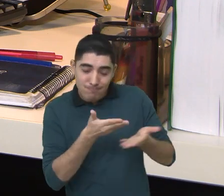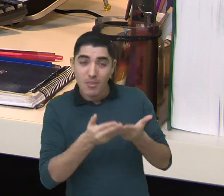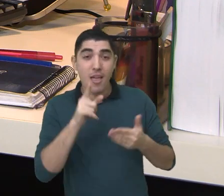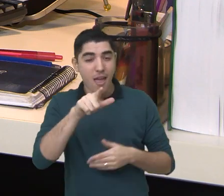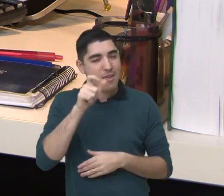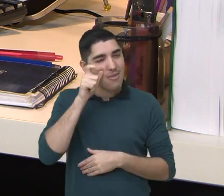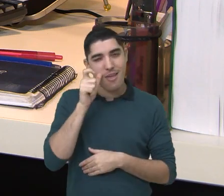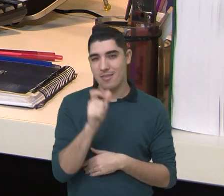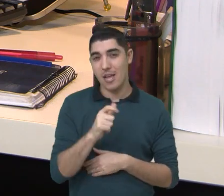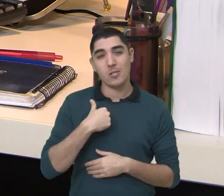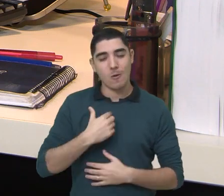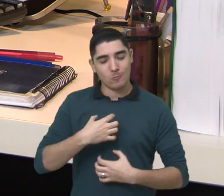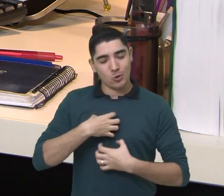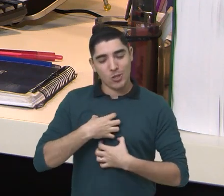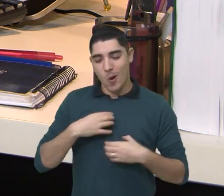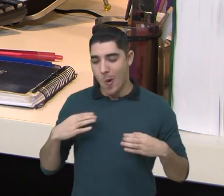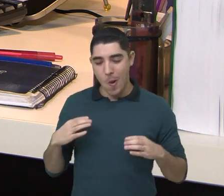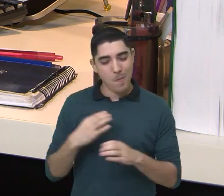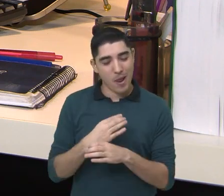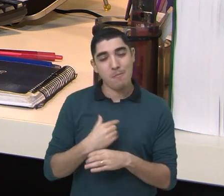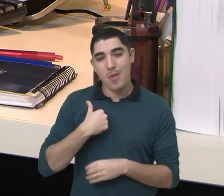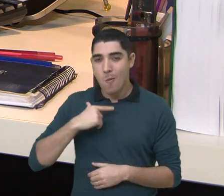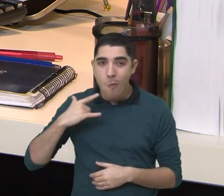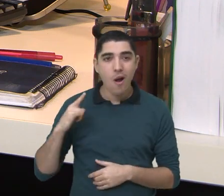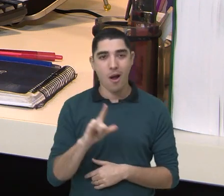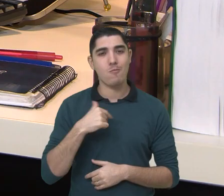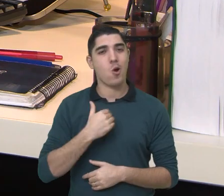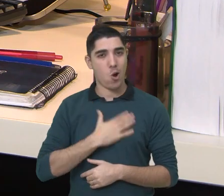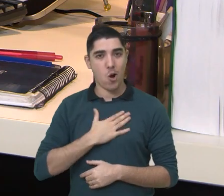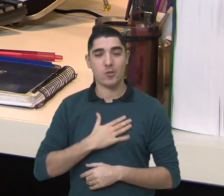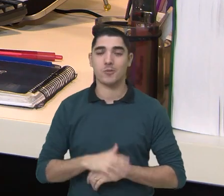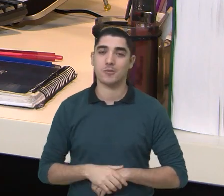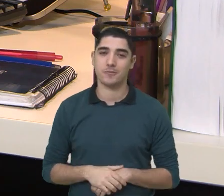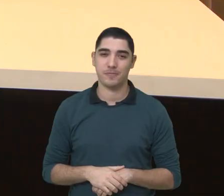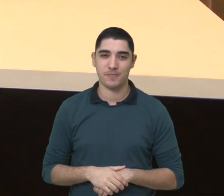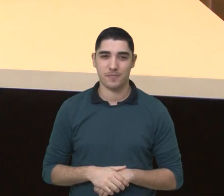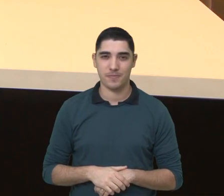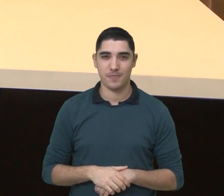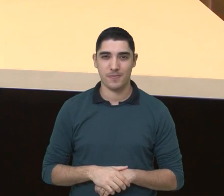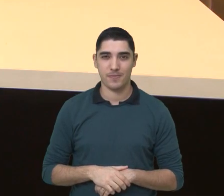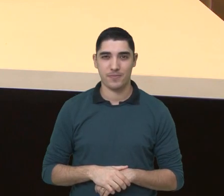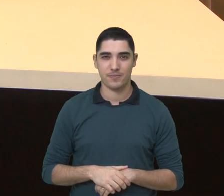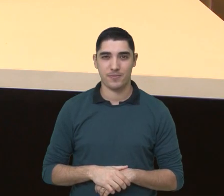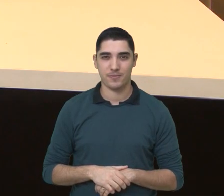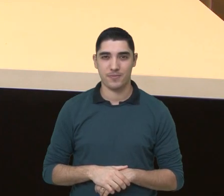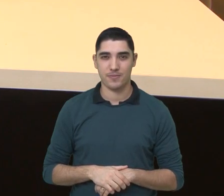bem interessante. Isso me realiza, realmente. É uma área que eu sou apaixonada, eu gosto muito.